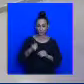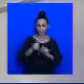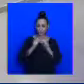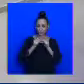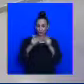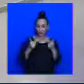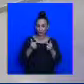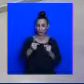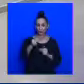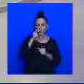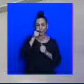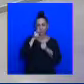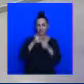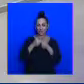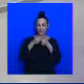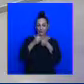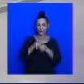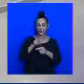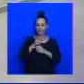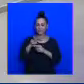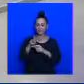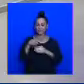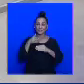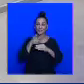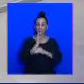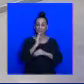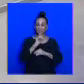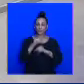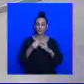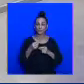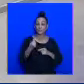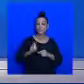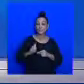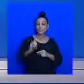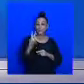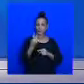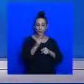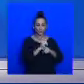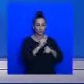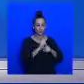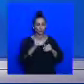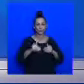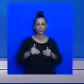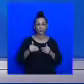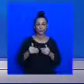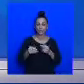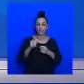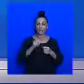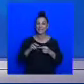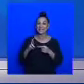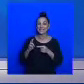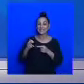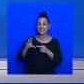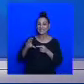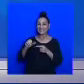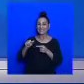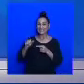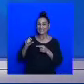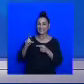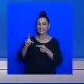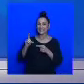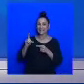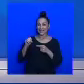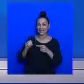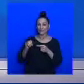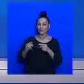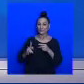trevos. Para conferir e validar o nosso sorteio, conto com a presença de dois auditores do Ministério da Economia, o Ricardo Miller e o Kelvin